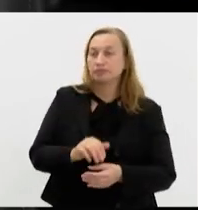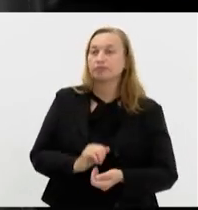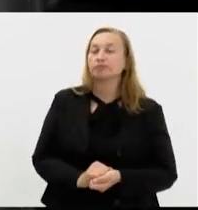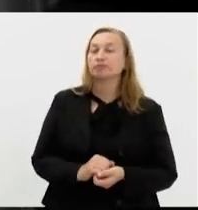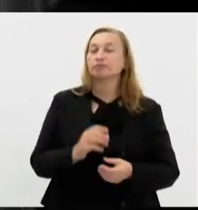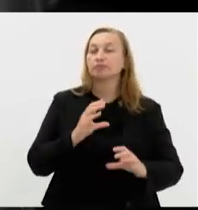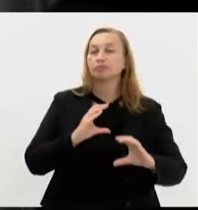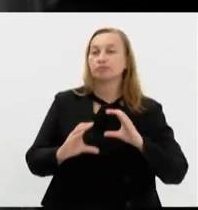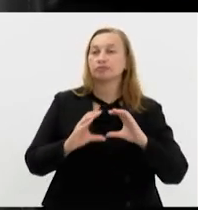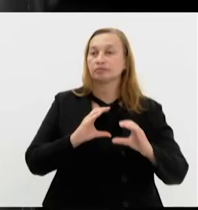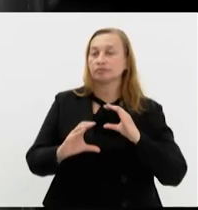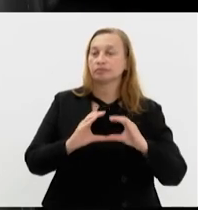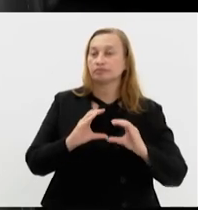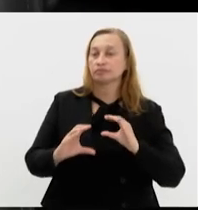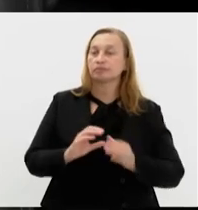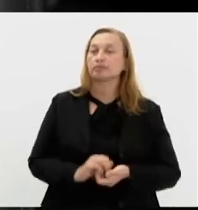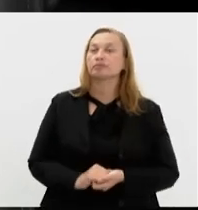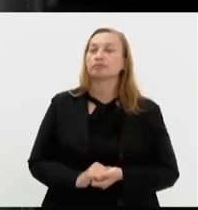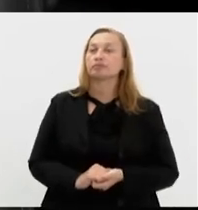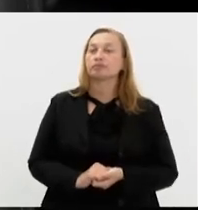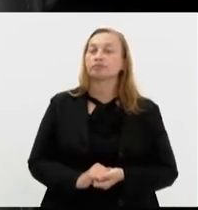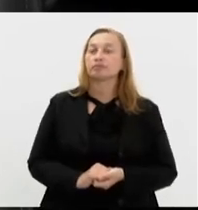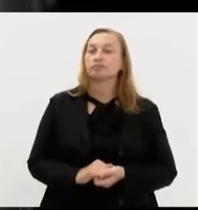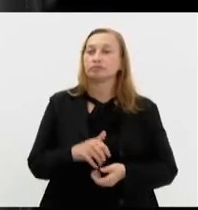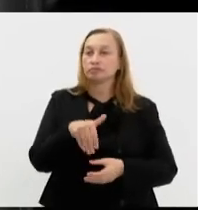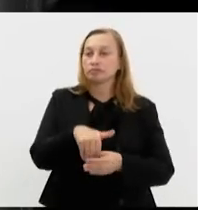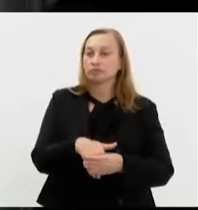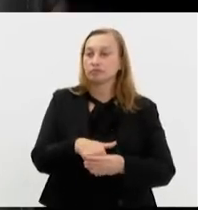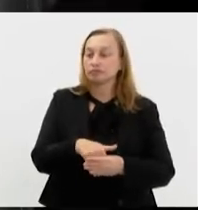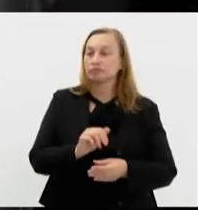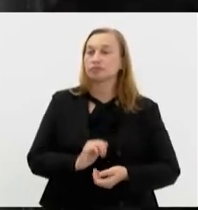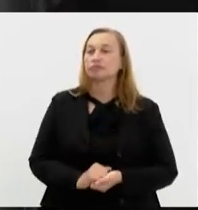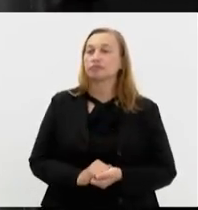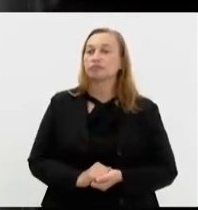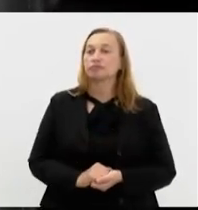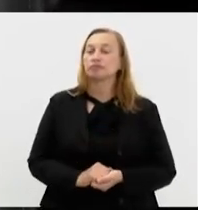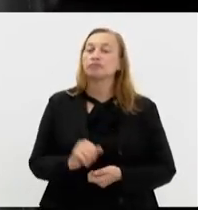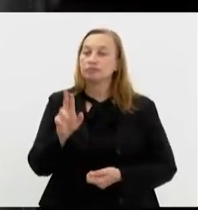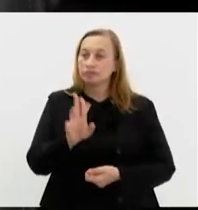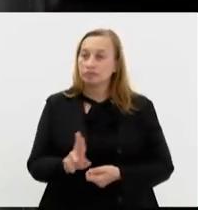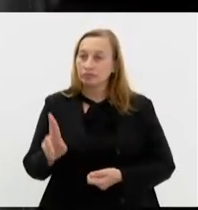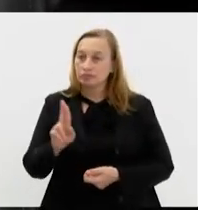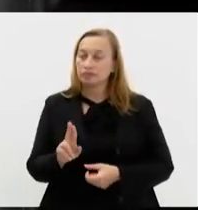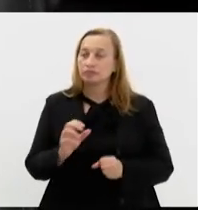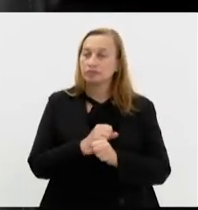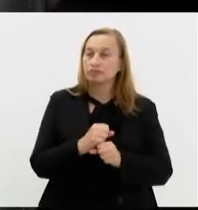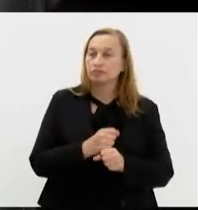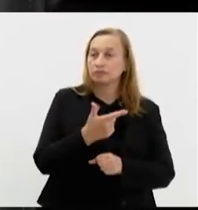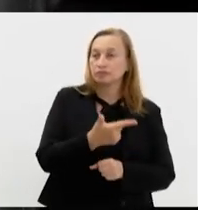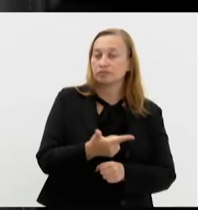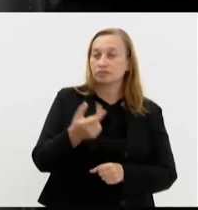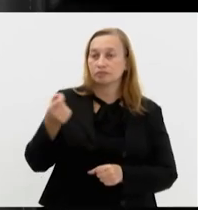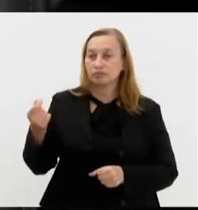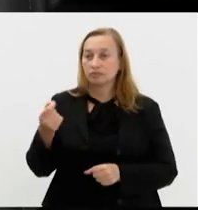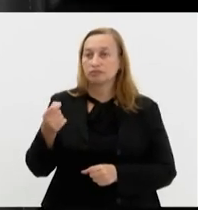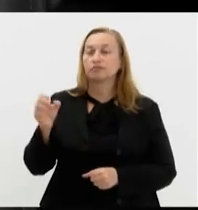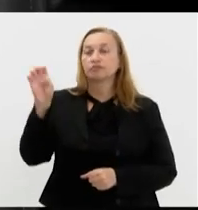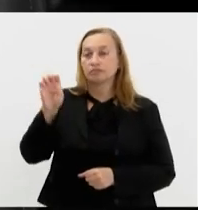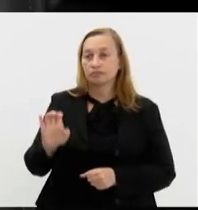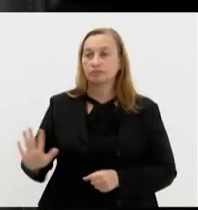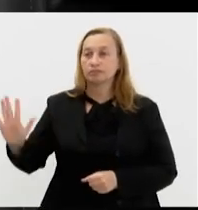disputas eleitorais nós observamos esse uso acentuado já nos anos 2000 na Europa